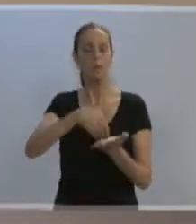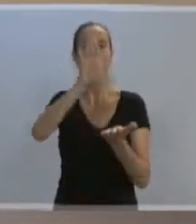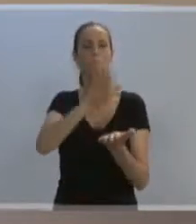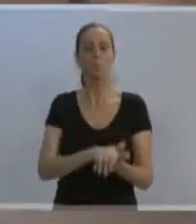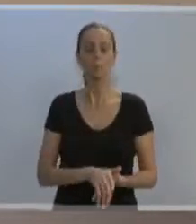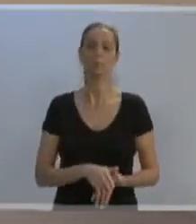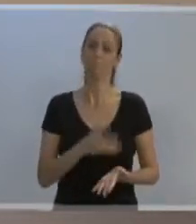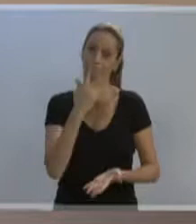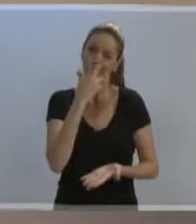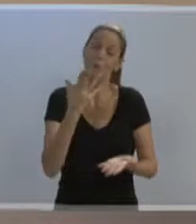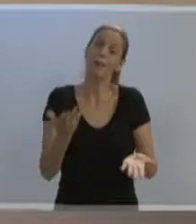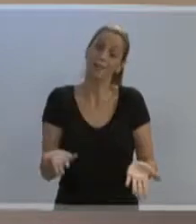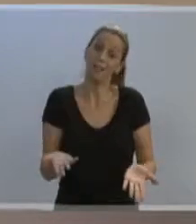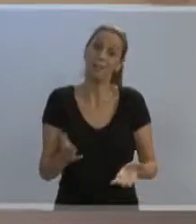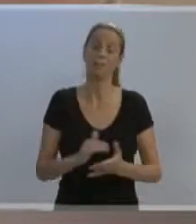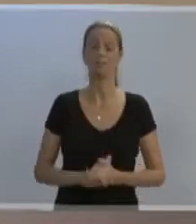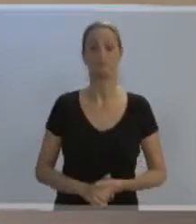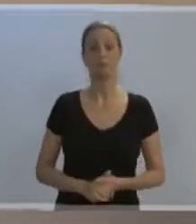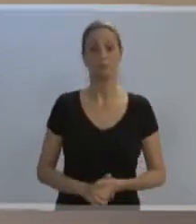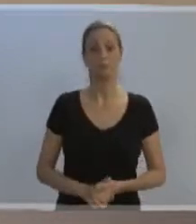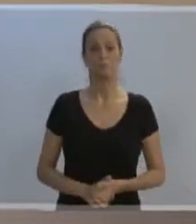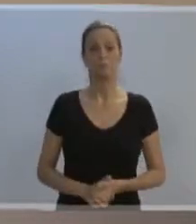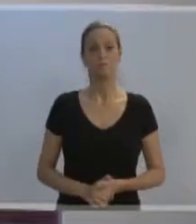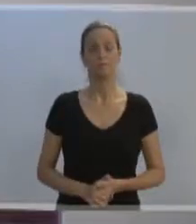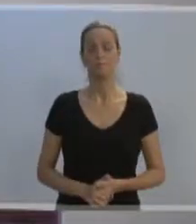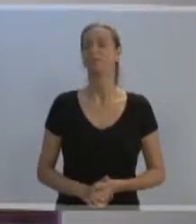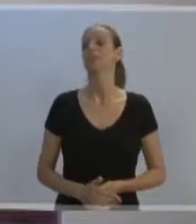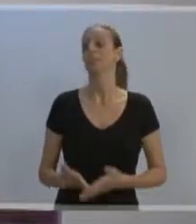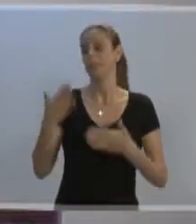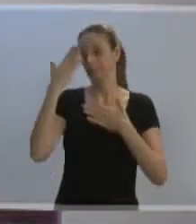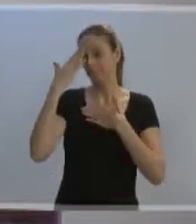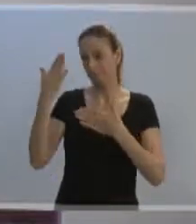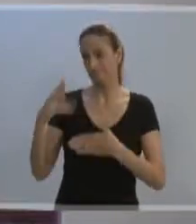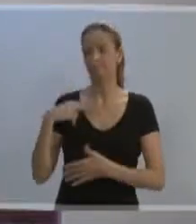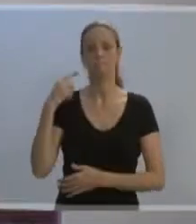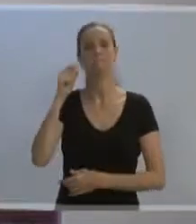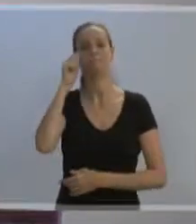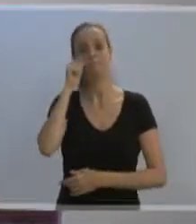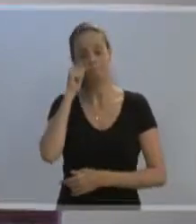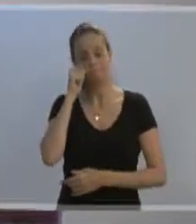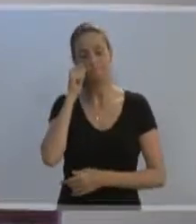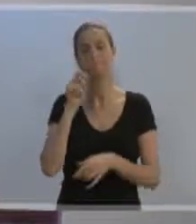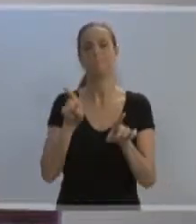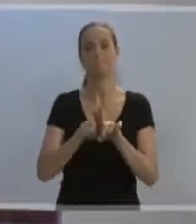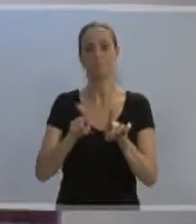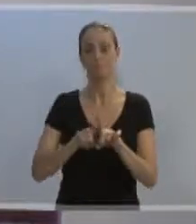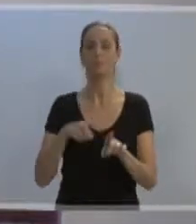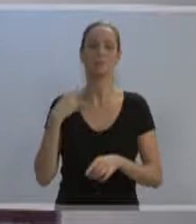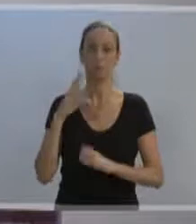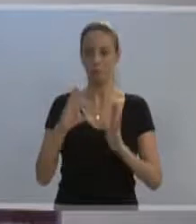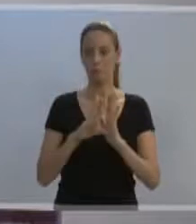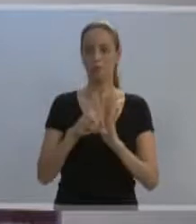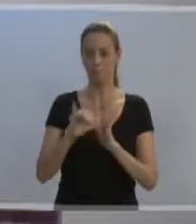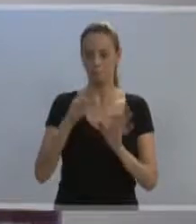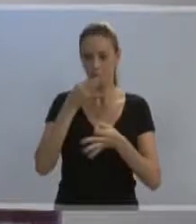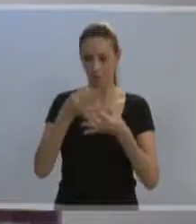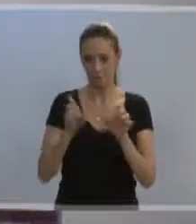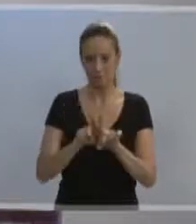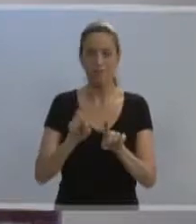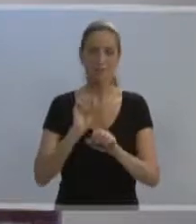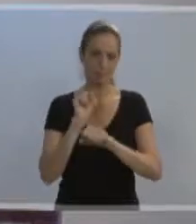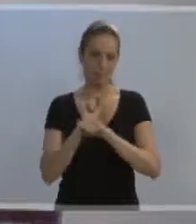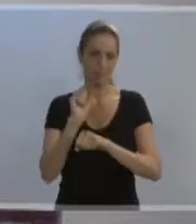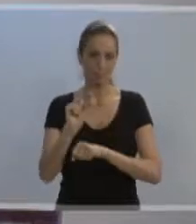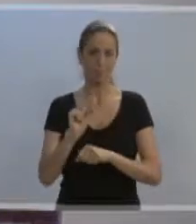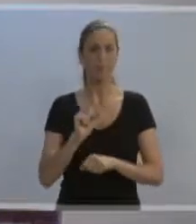vereador exato obrigado vereadora mil é pelo seu aparte já lhe conceda o vereador caminha é realmente essa é a